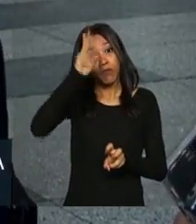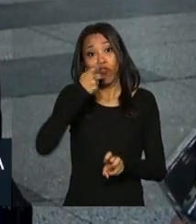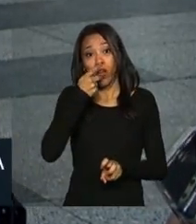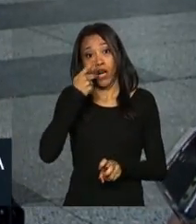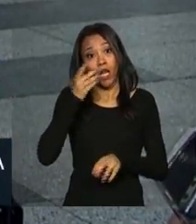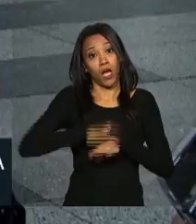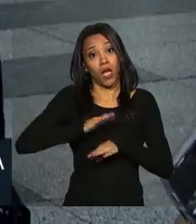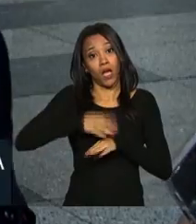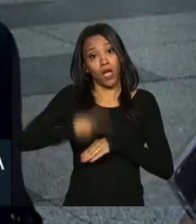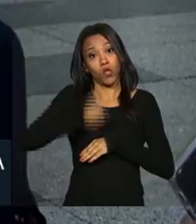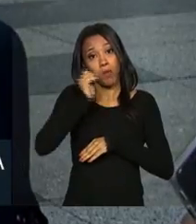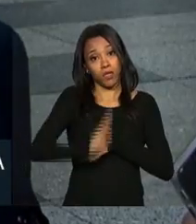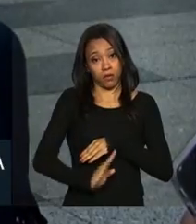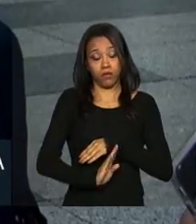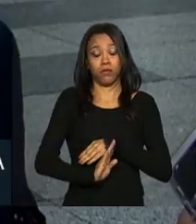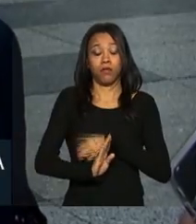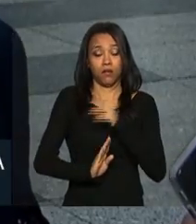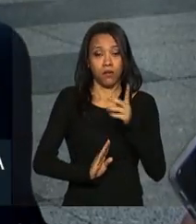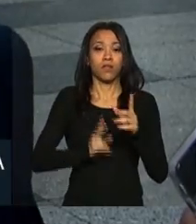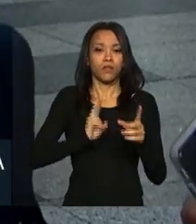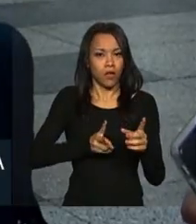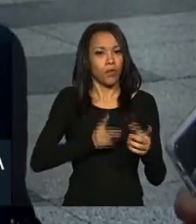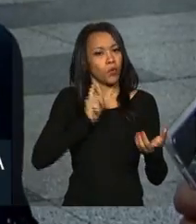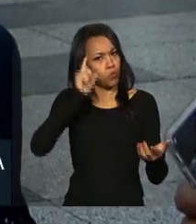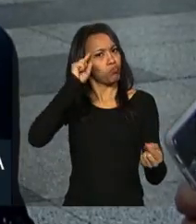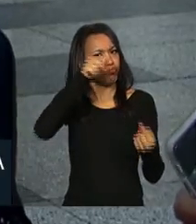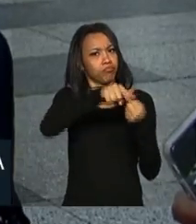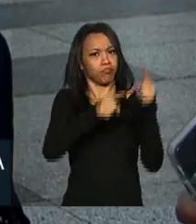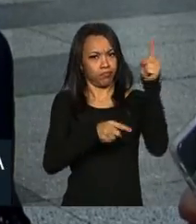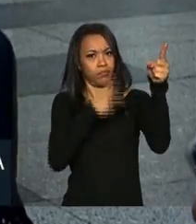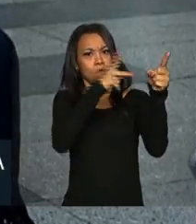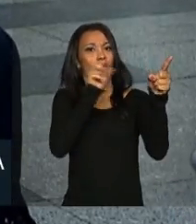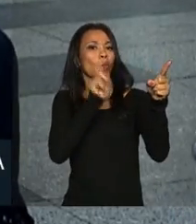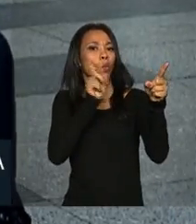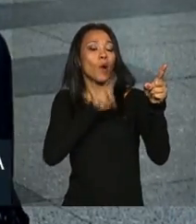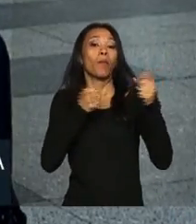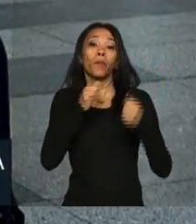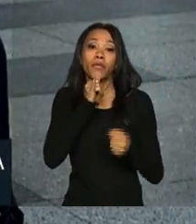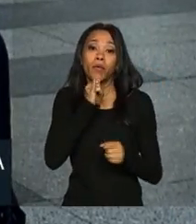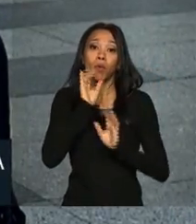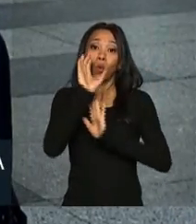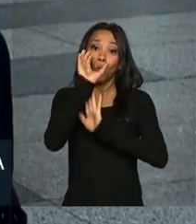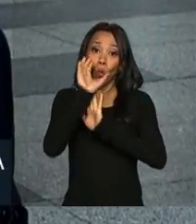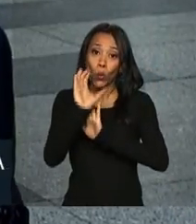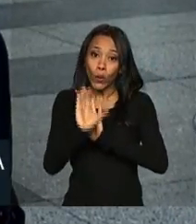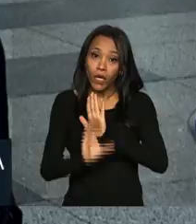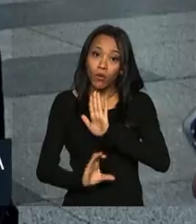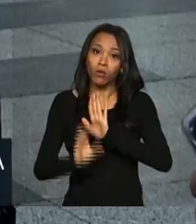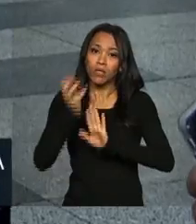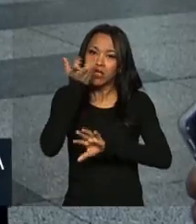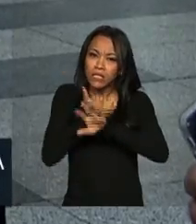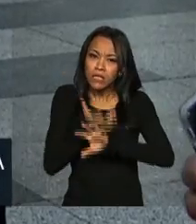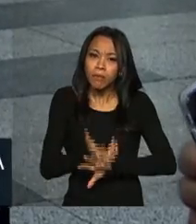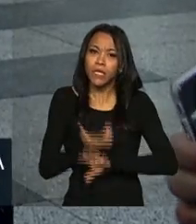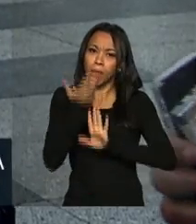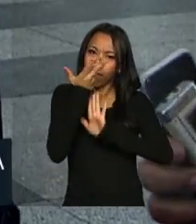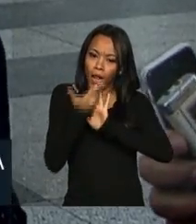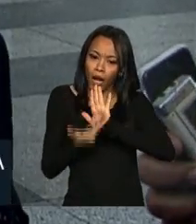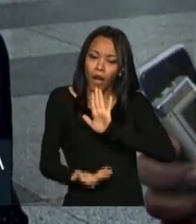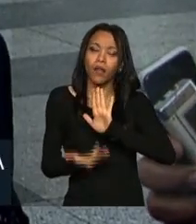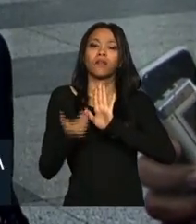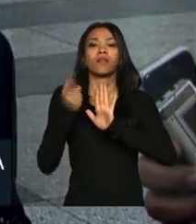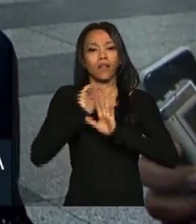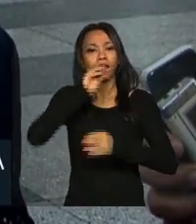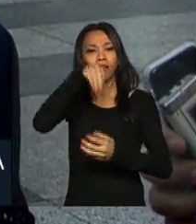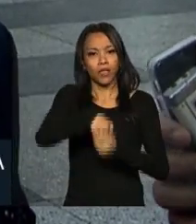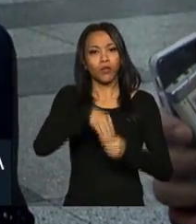brasileiro, mas com pleno acordo norte-americano. Primeiro, a base curricular comum, a ideia que está prevista na lei do Plano Nacional